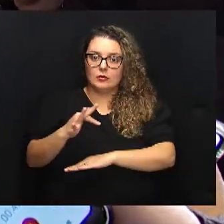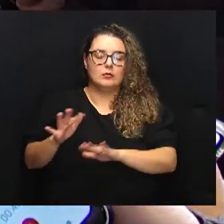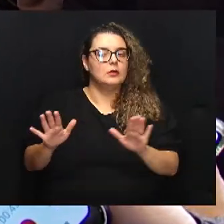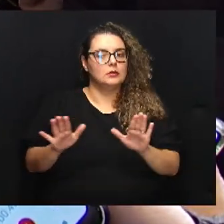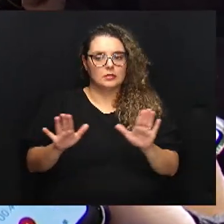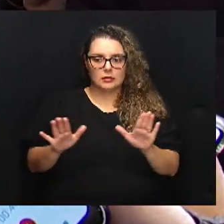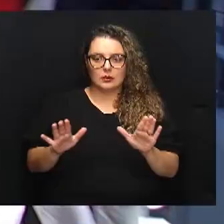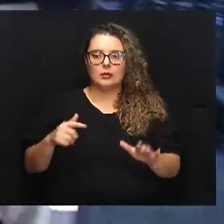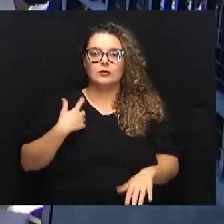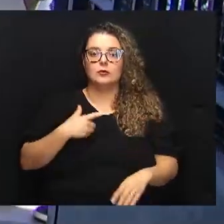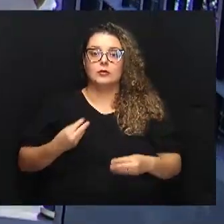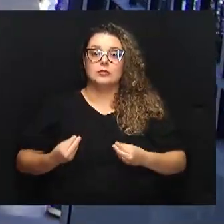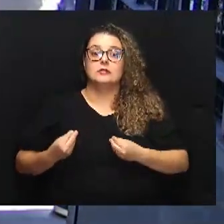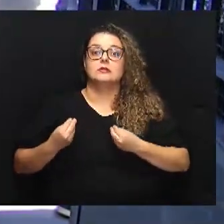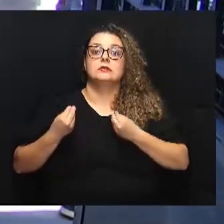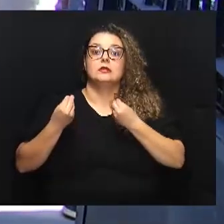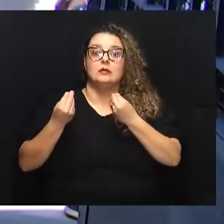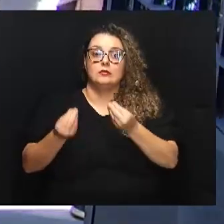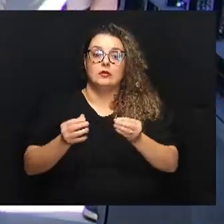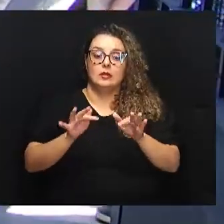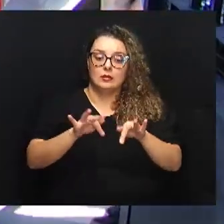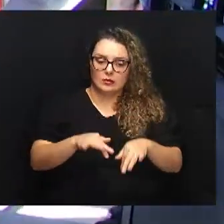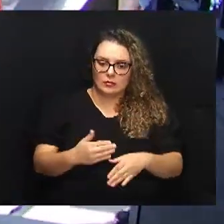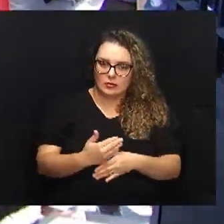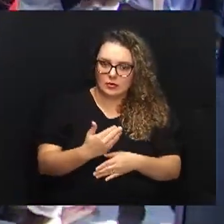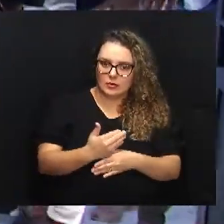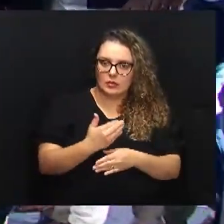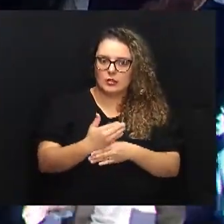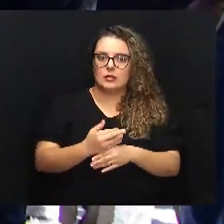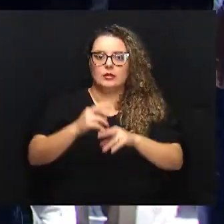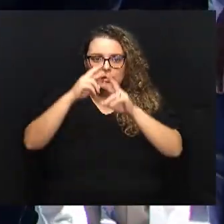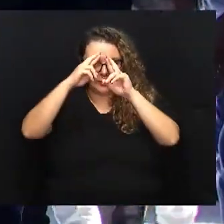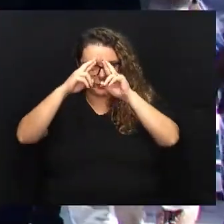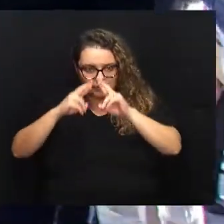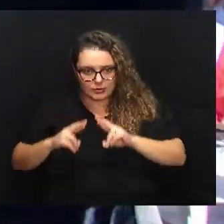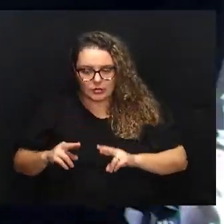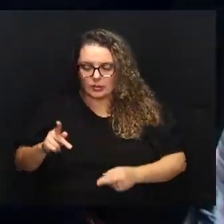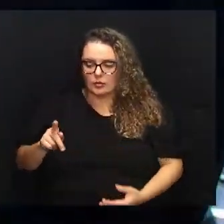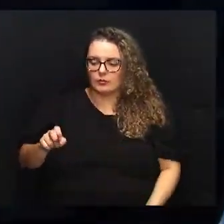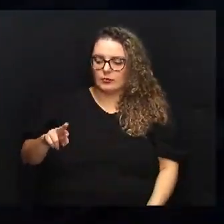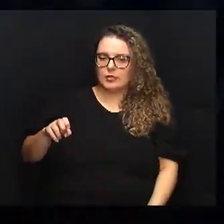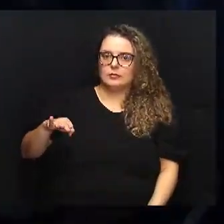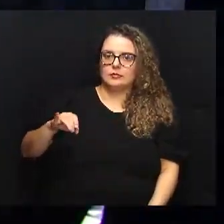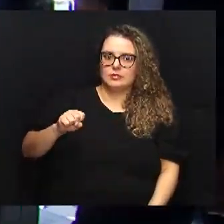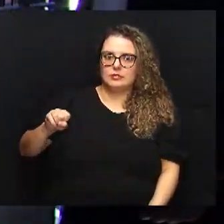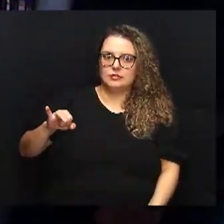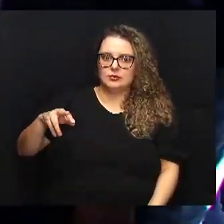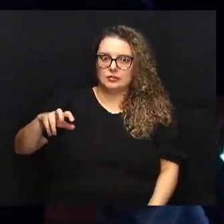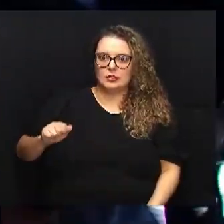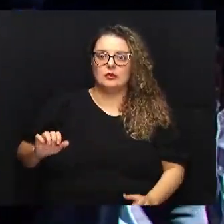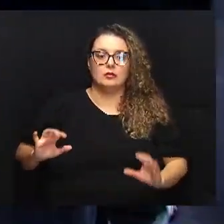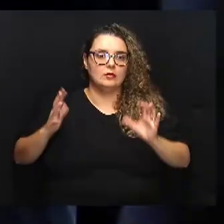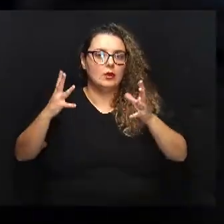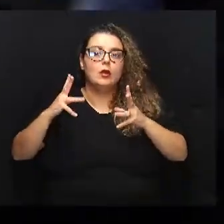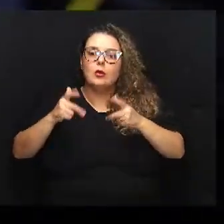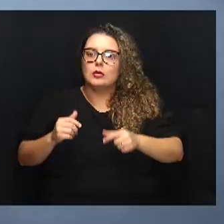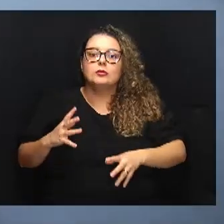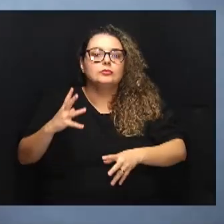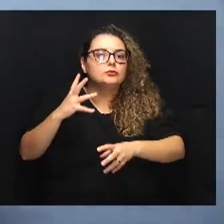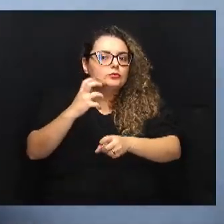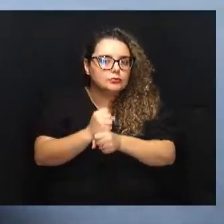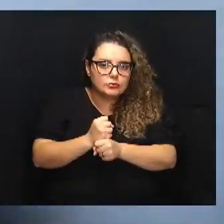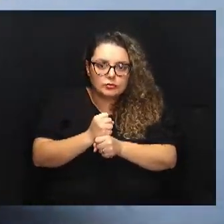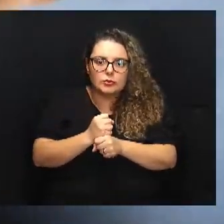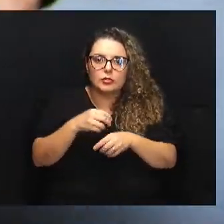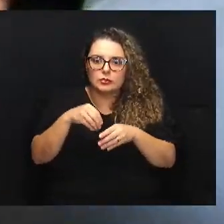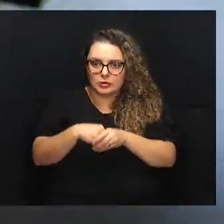nós fizemos a entrega da finalização da obra e em respeito aos permissionários, nós vamos fazer uma festa quando todos estiverem aqui dentro. A